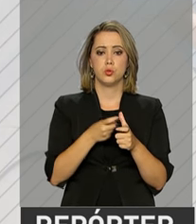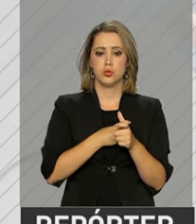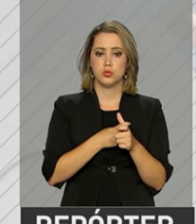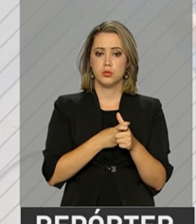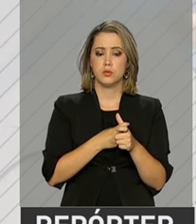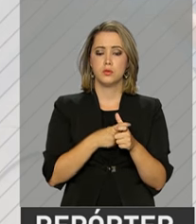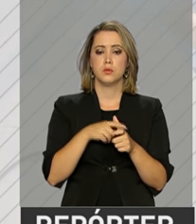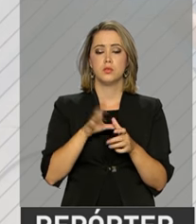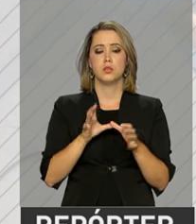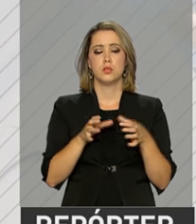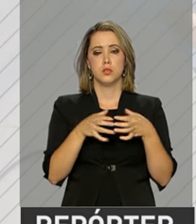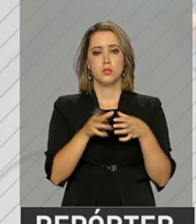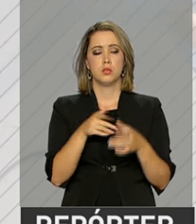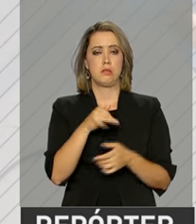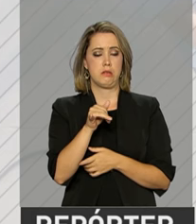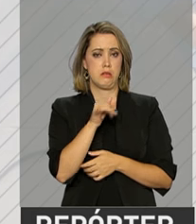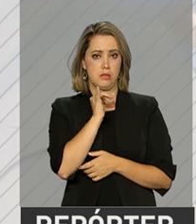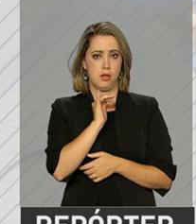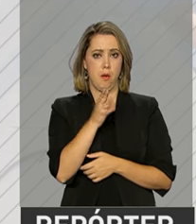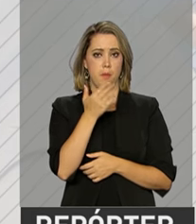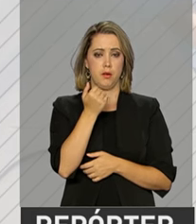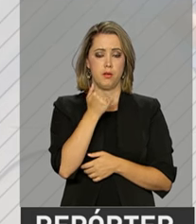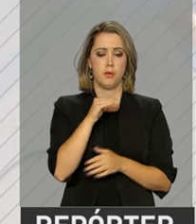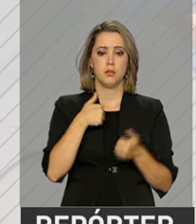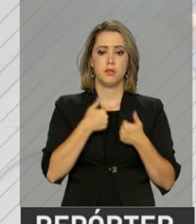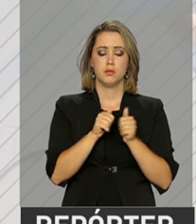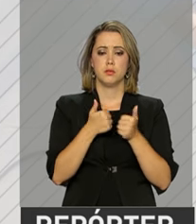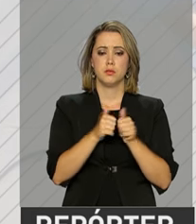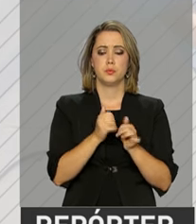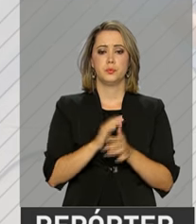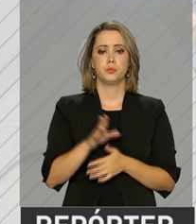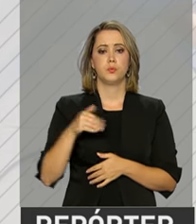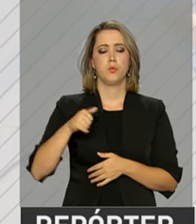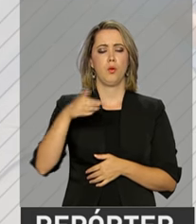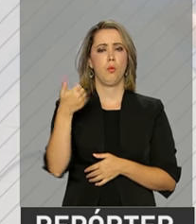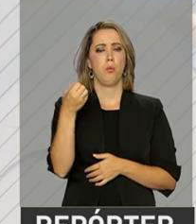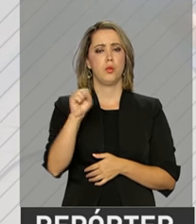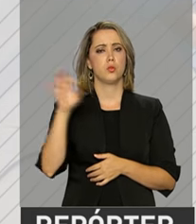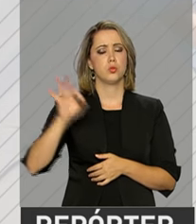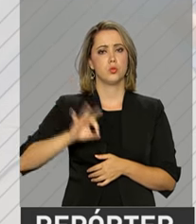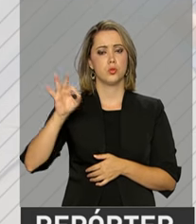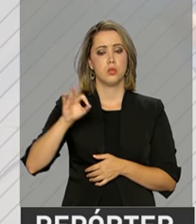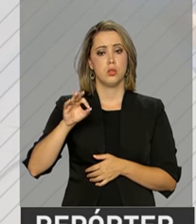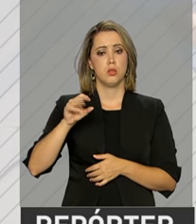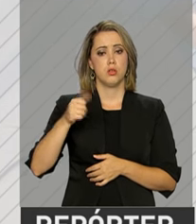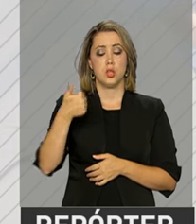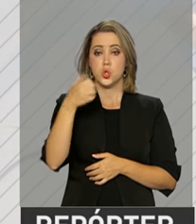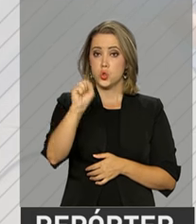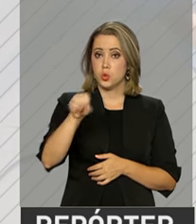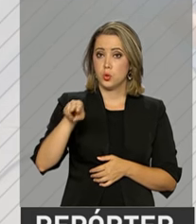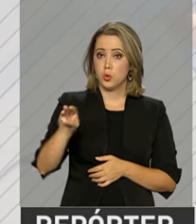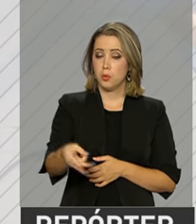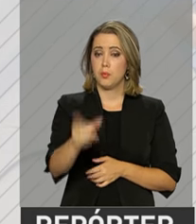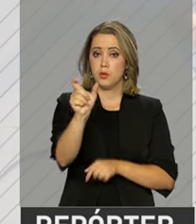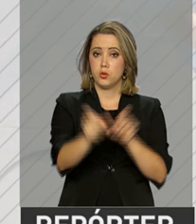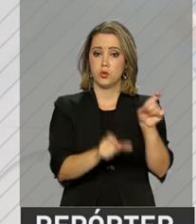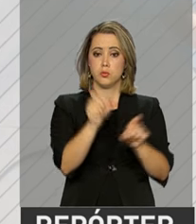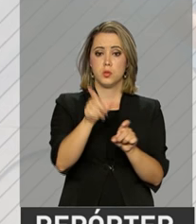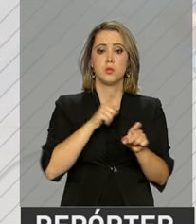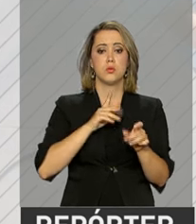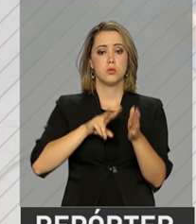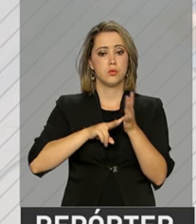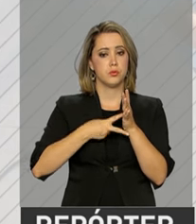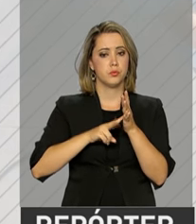patrões em itens como alimentação e transporte. Mais de 18 milhões eram sindicalizados, maior